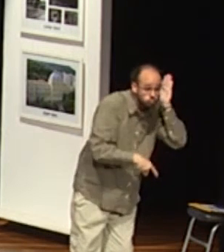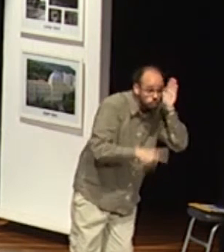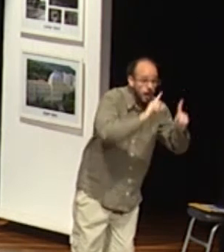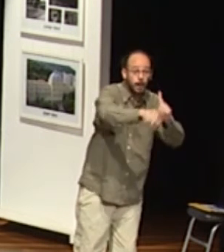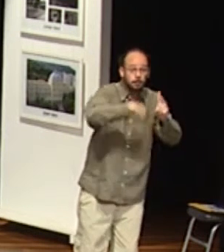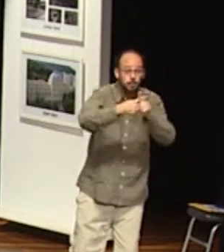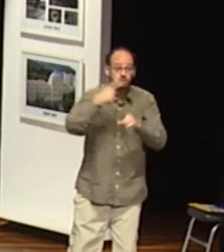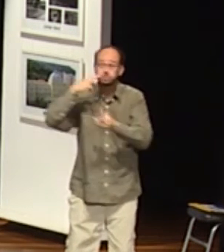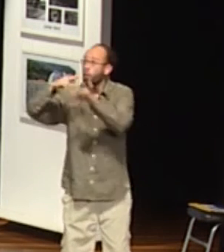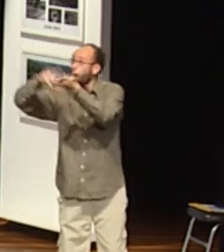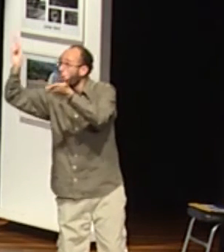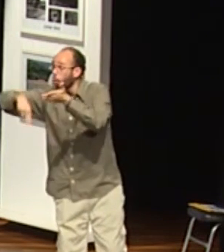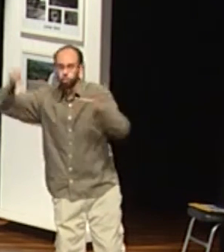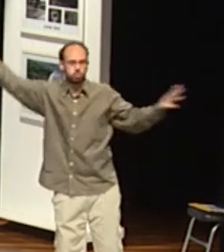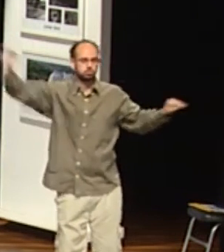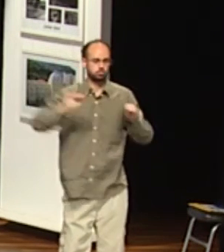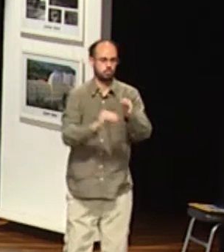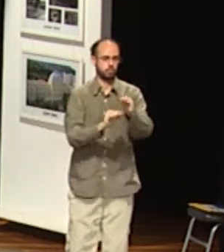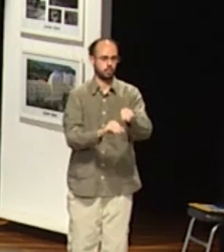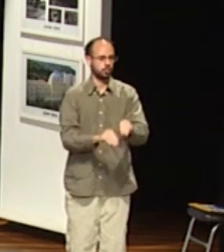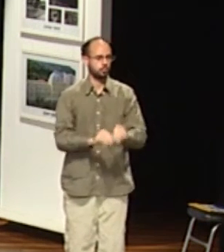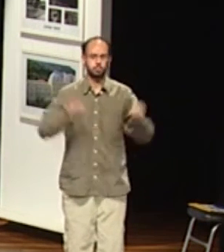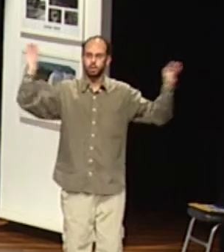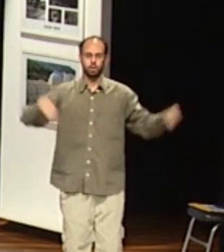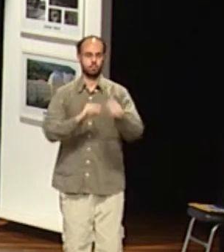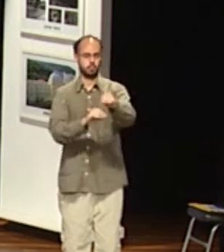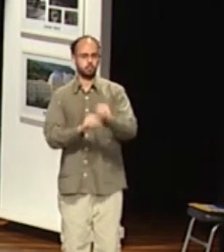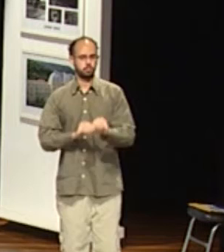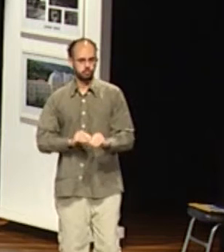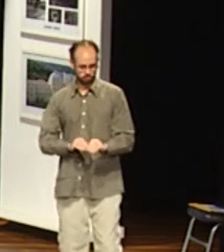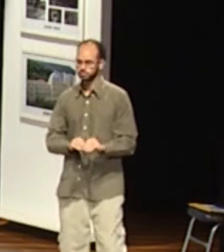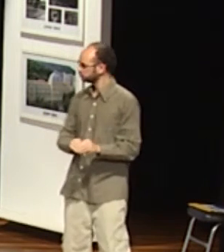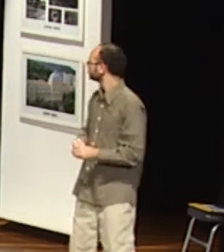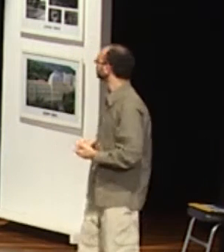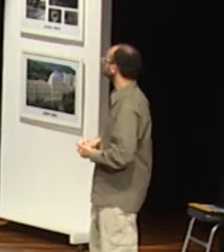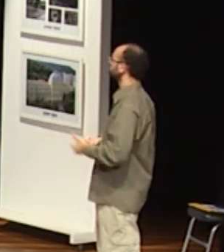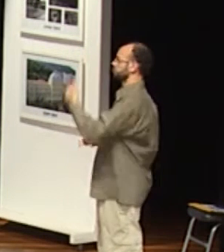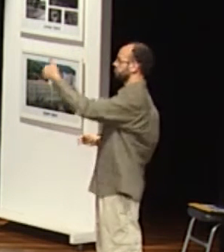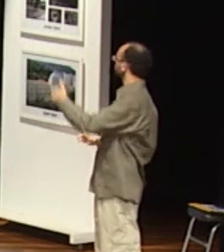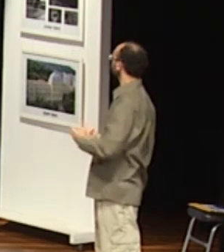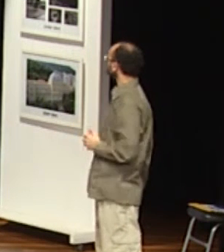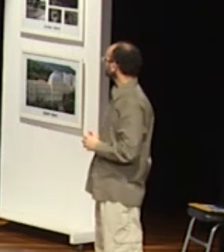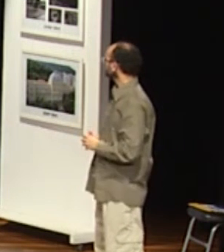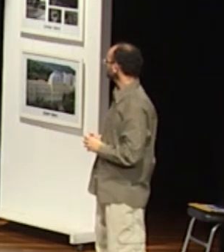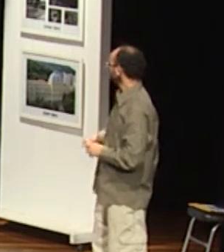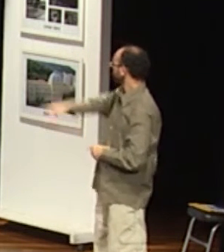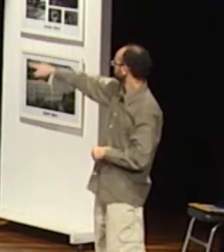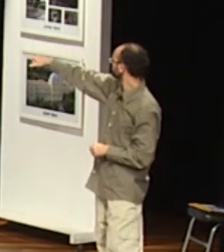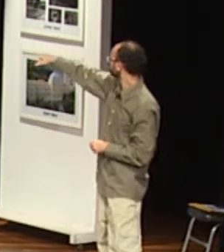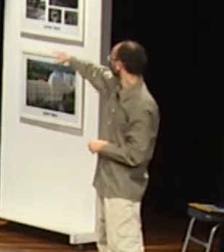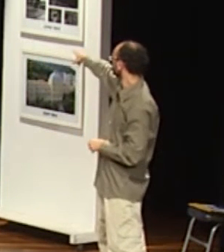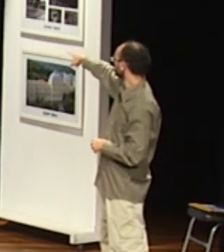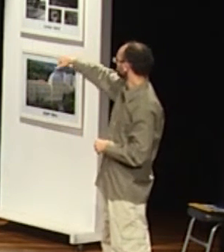governo ele não pode criar um critério Ele vê a necessidade da população e as diretrizes da ONU